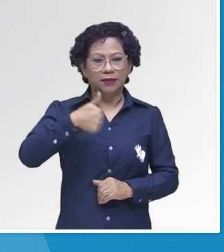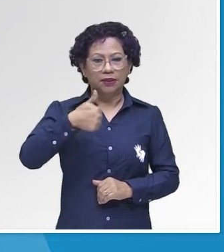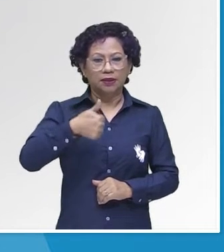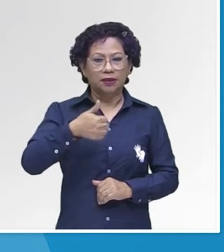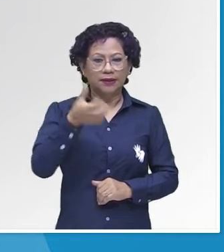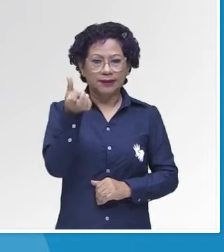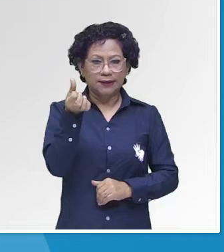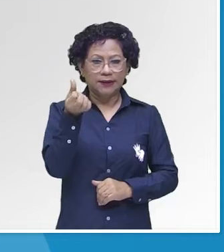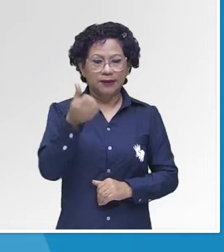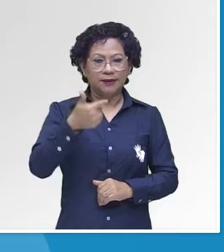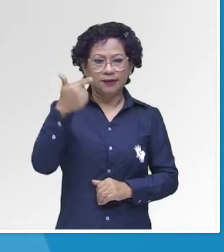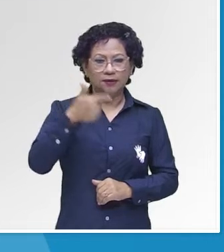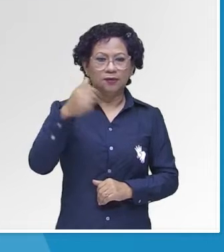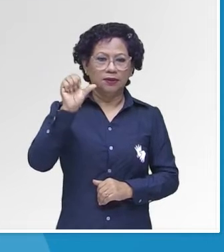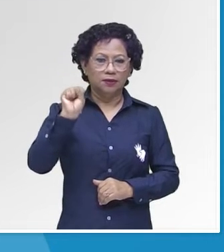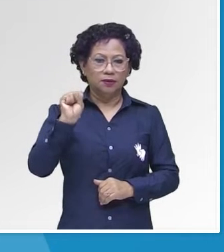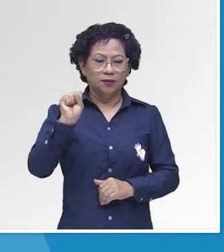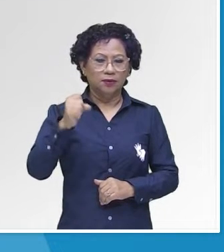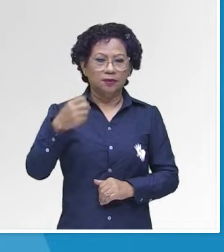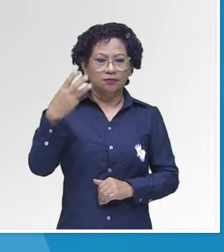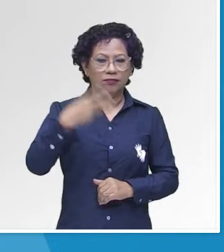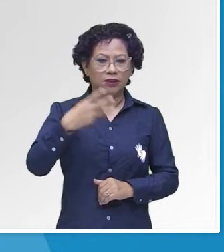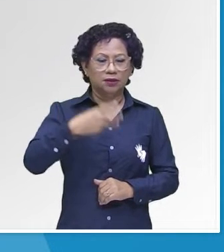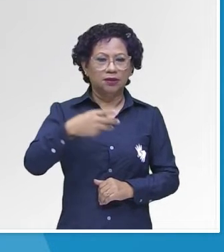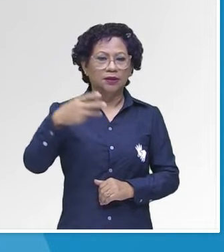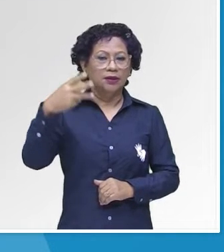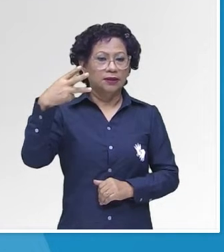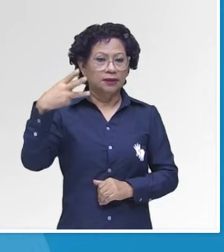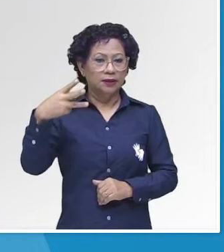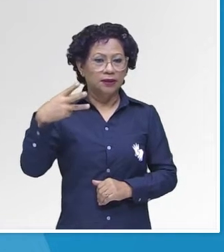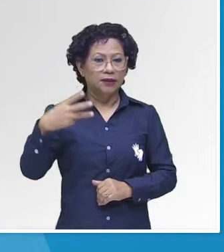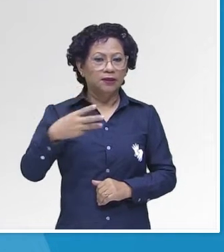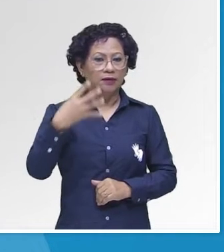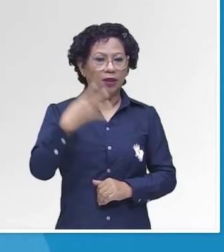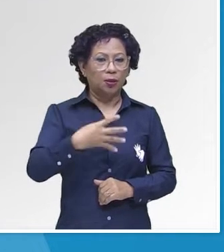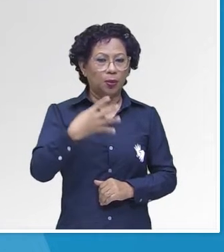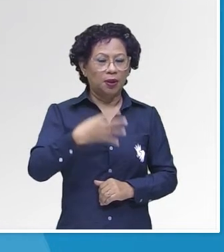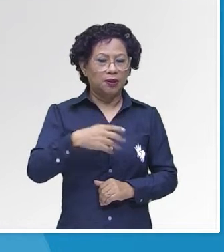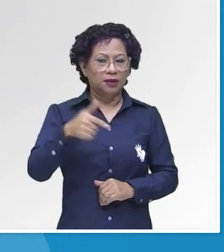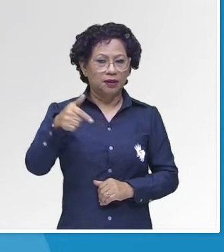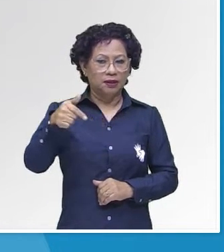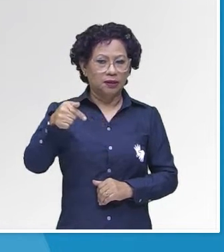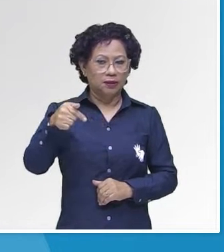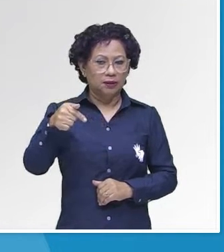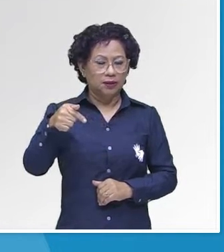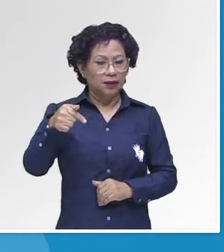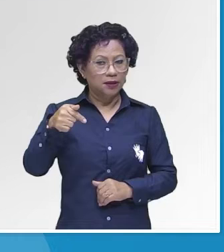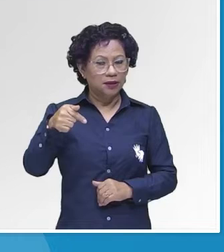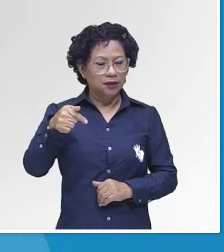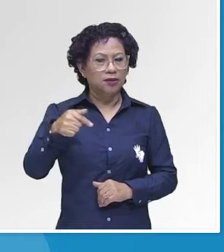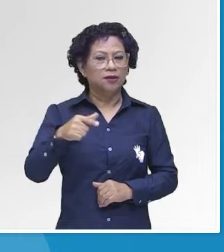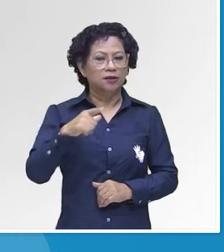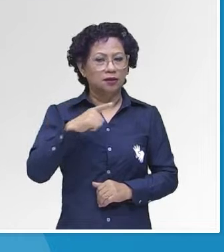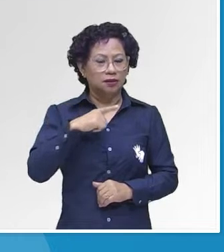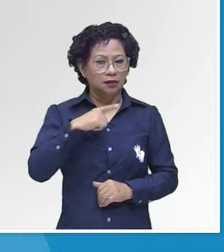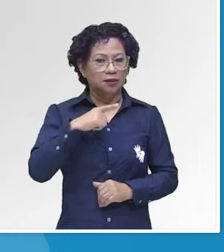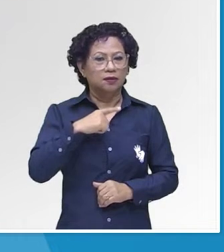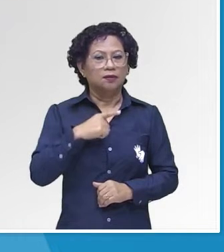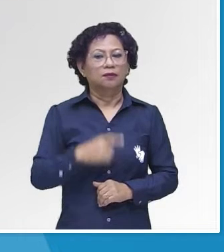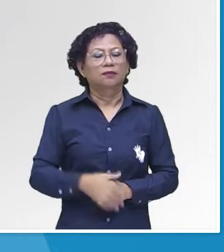2, 3, 4. 4 observações. Então, no nosso denominador, nós teríamos,